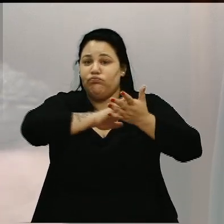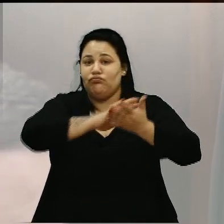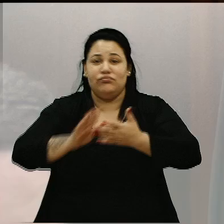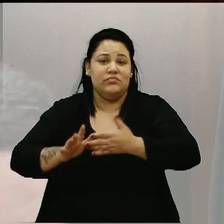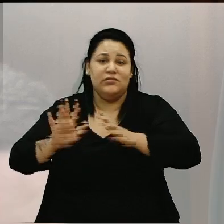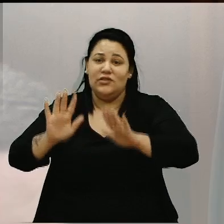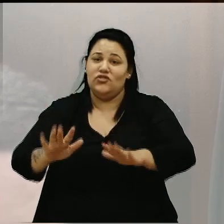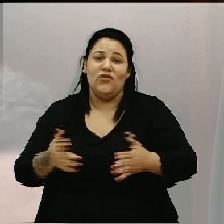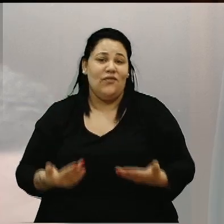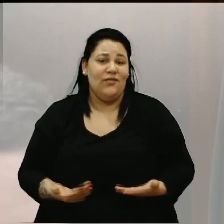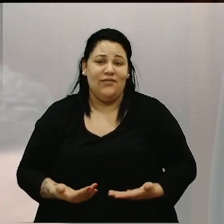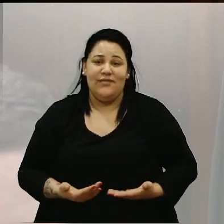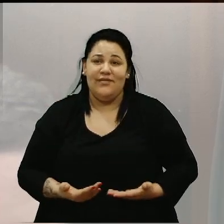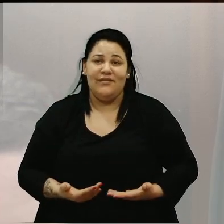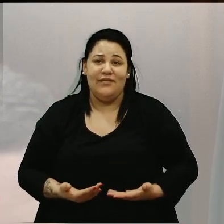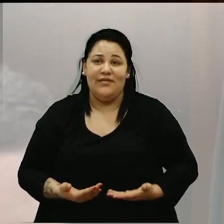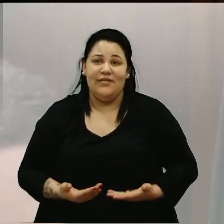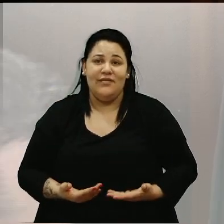isso mesmo.